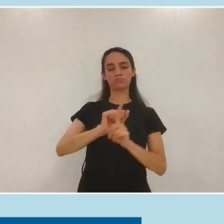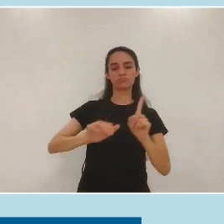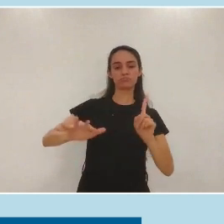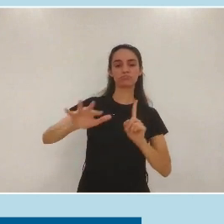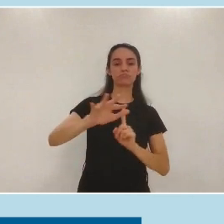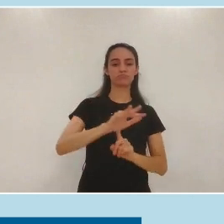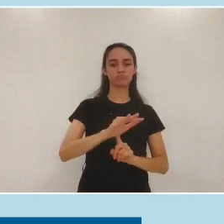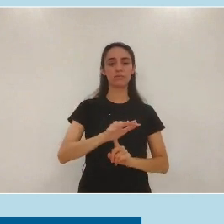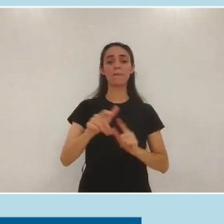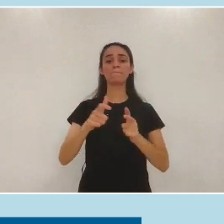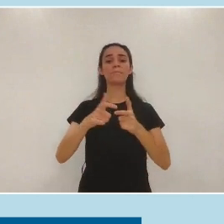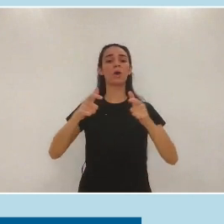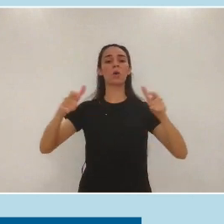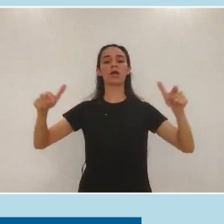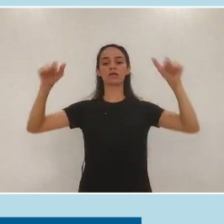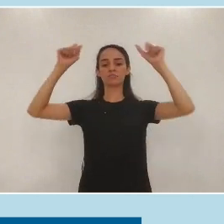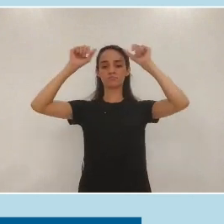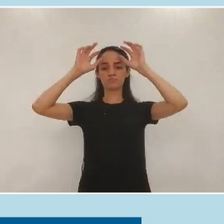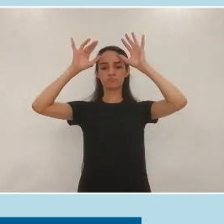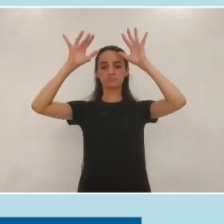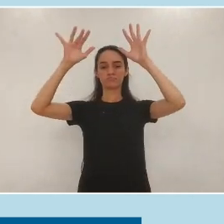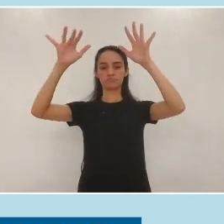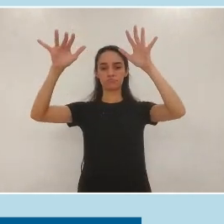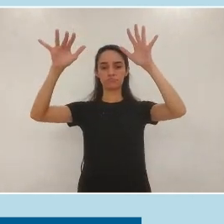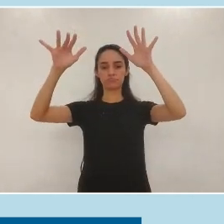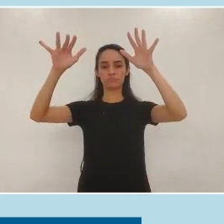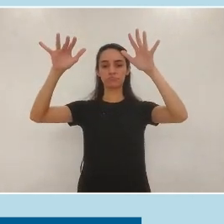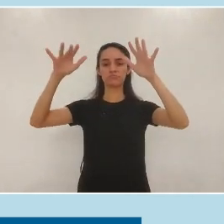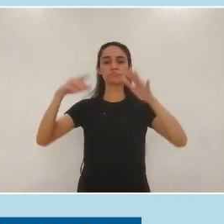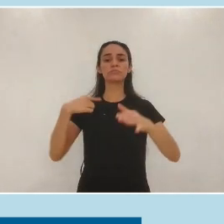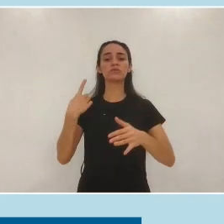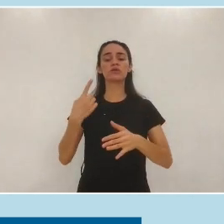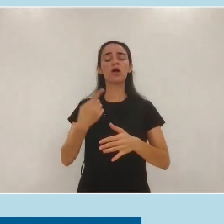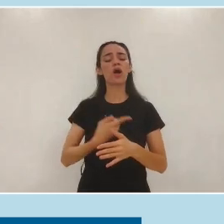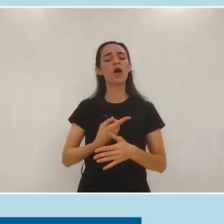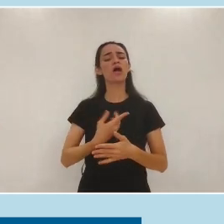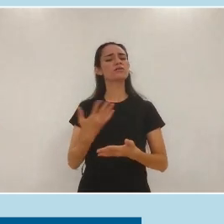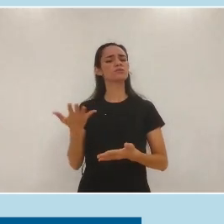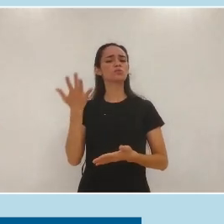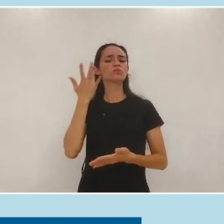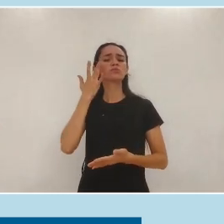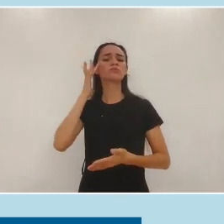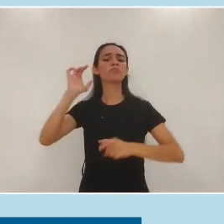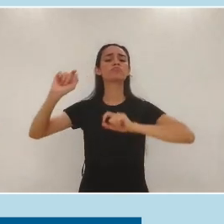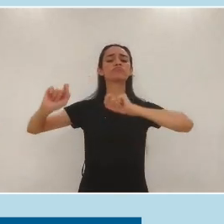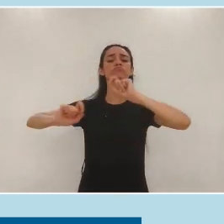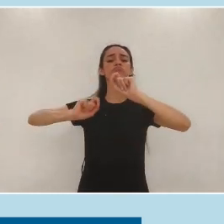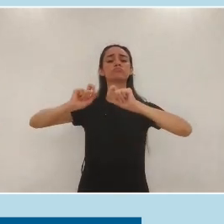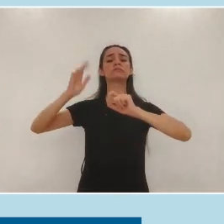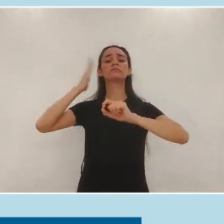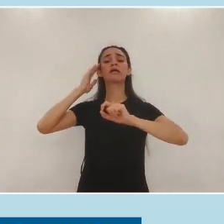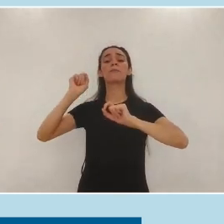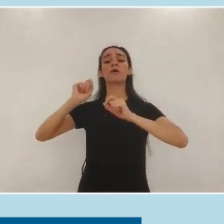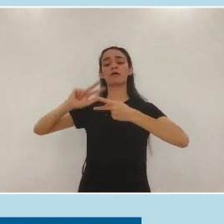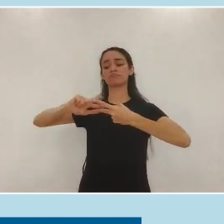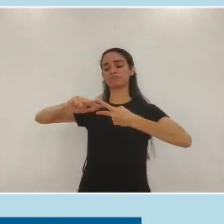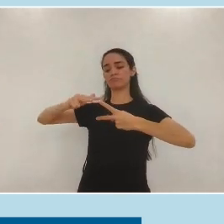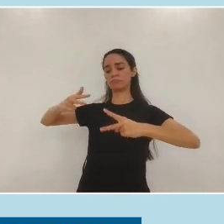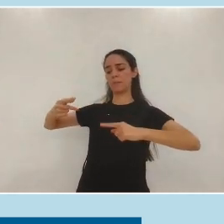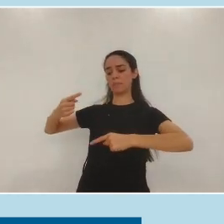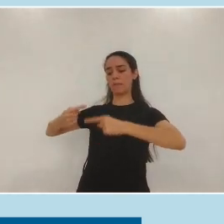O que isso quer dizer? A gente não sabe de onde vem. A gente só sabe que é genético e que pode ter